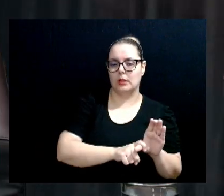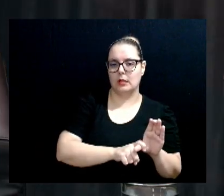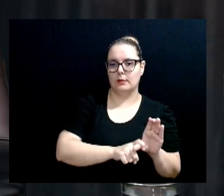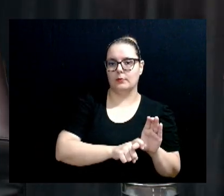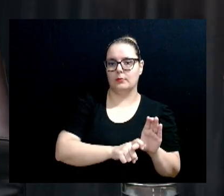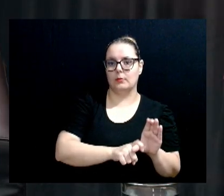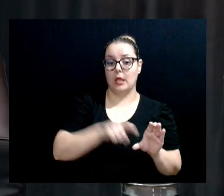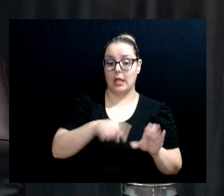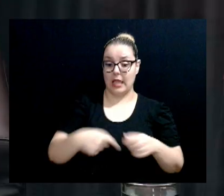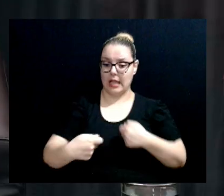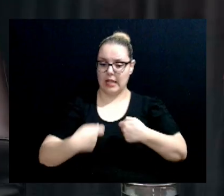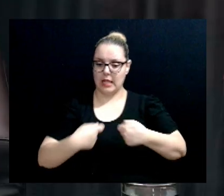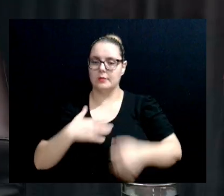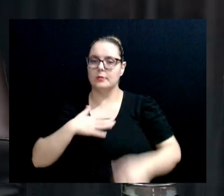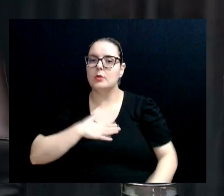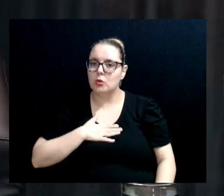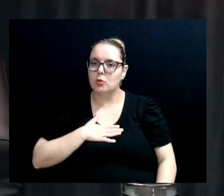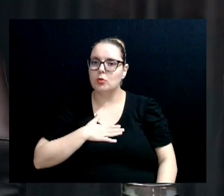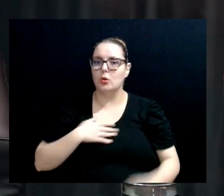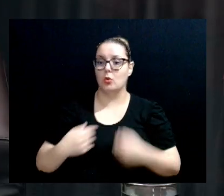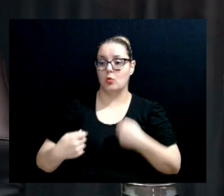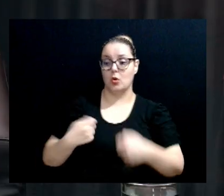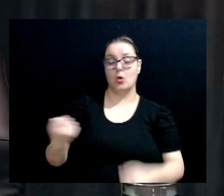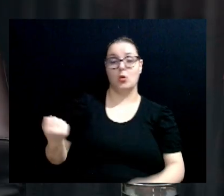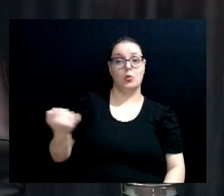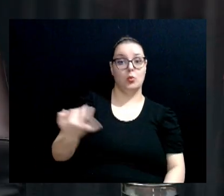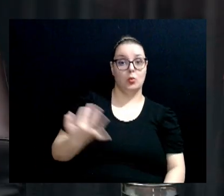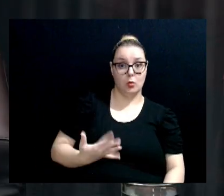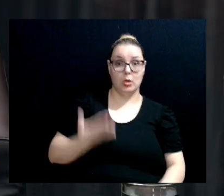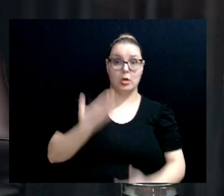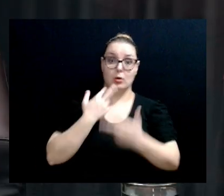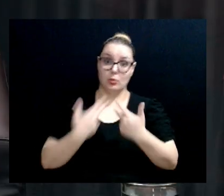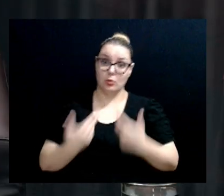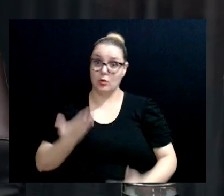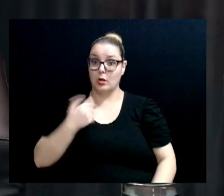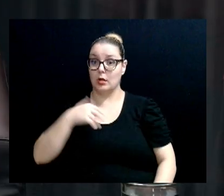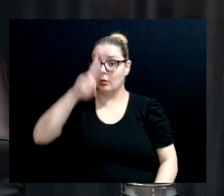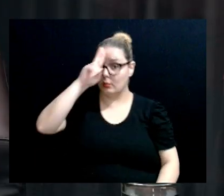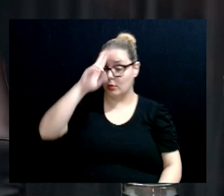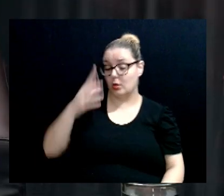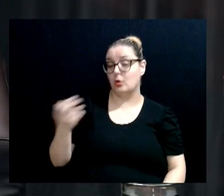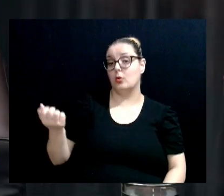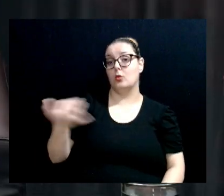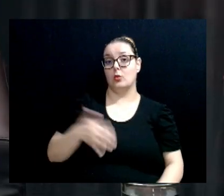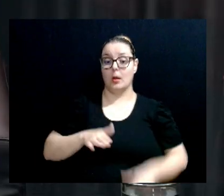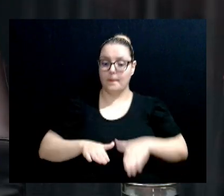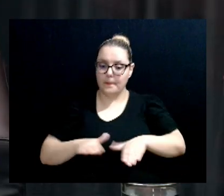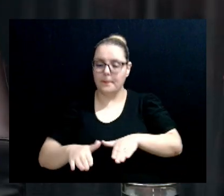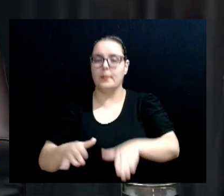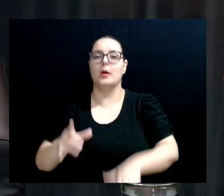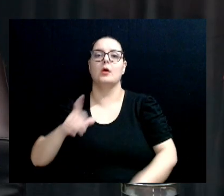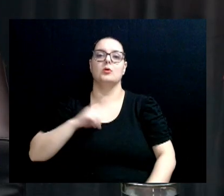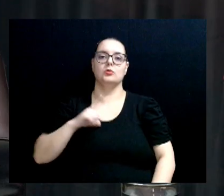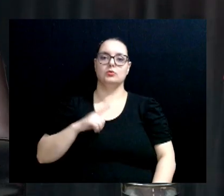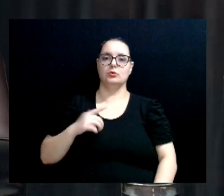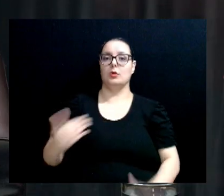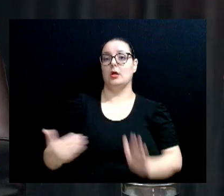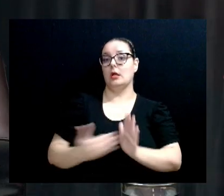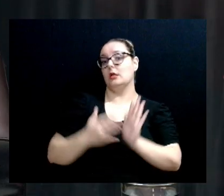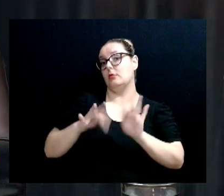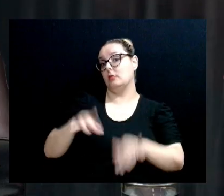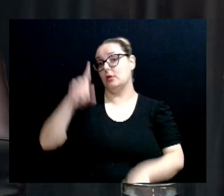então ela vai comandar quanto eu vou comer no almoço, quantos passos eu tenho que atingir até o final do dia. É